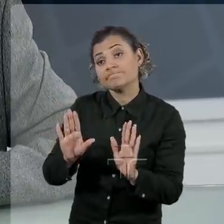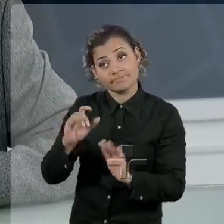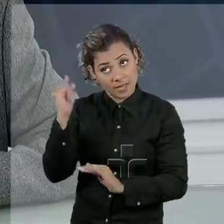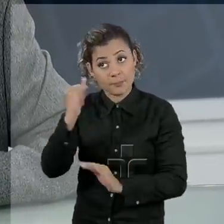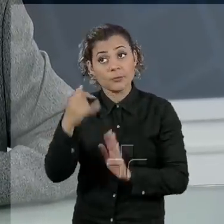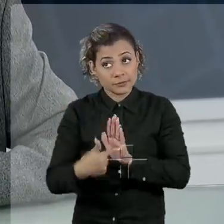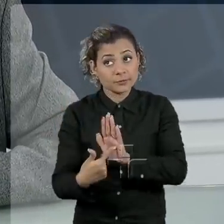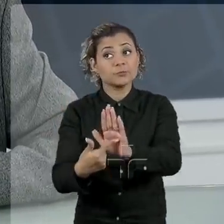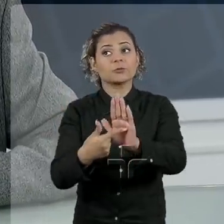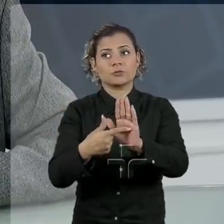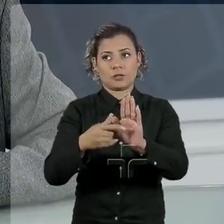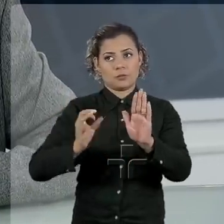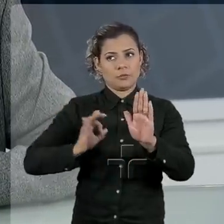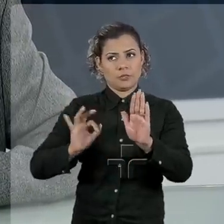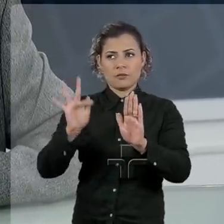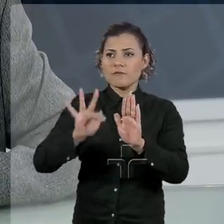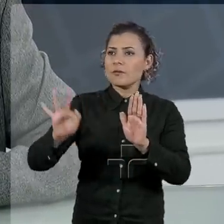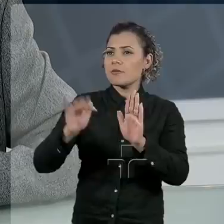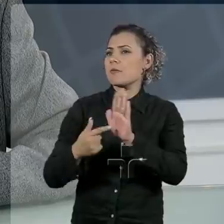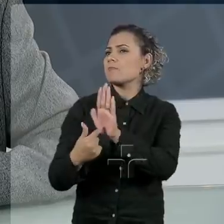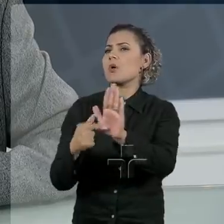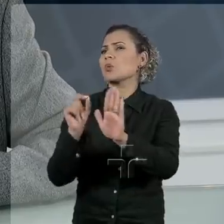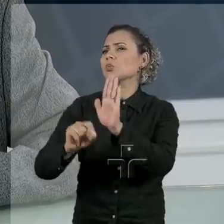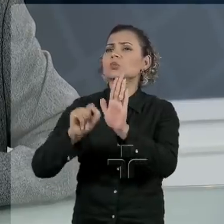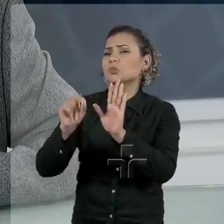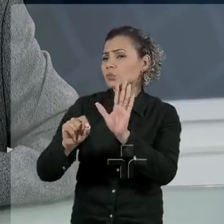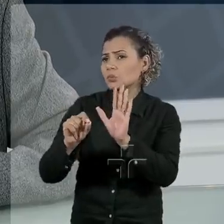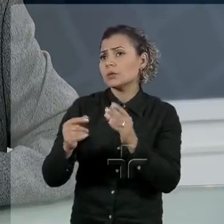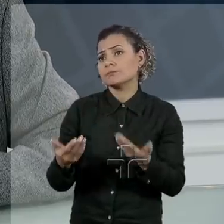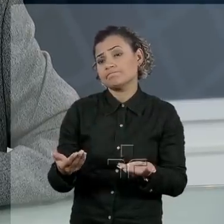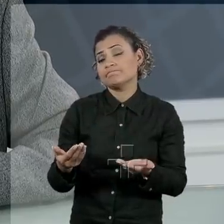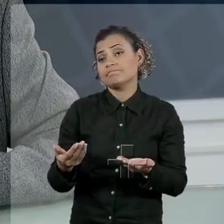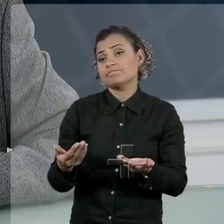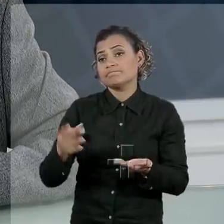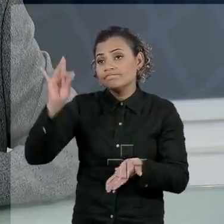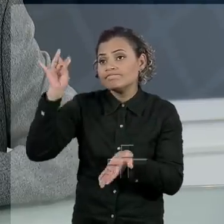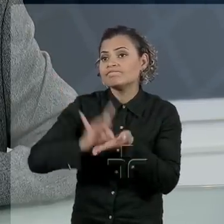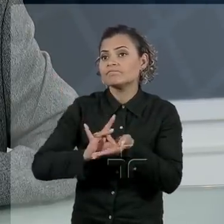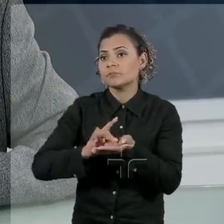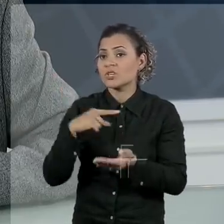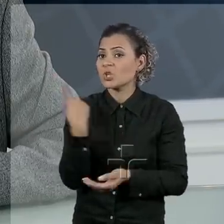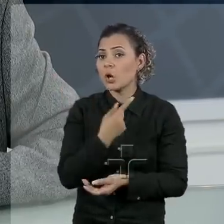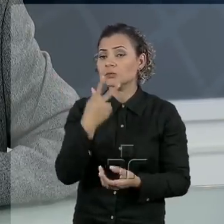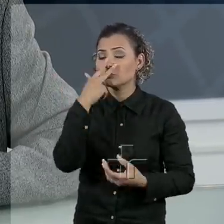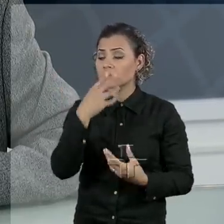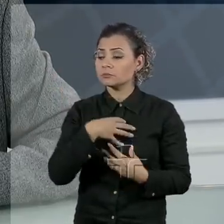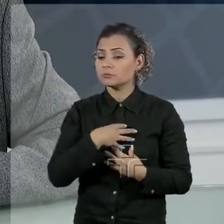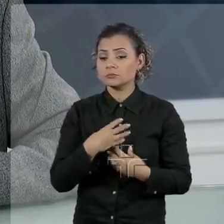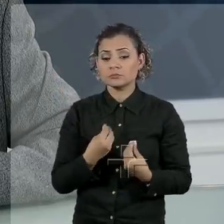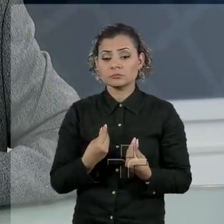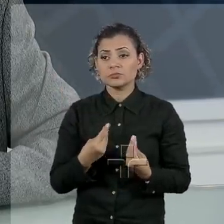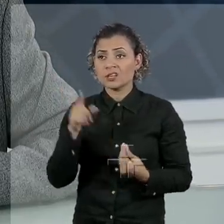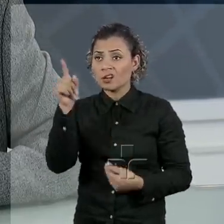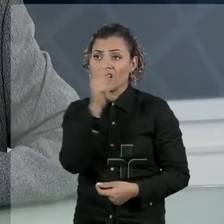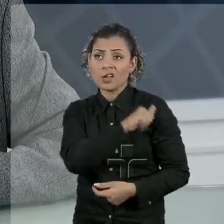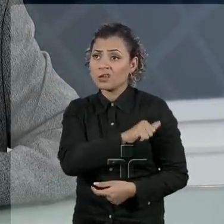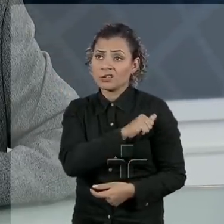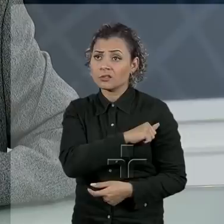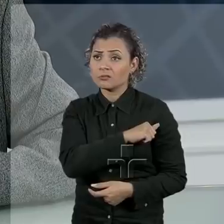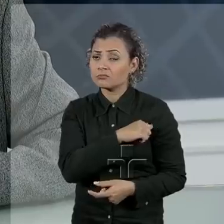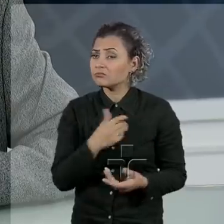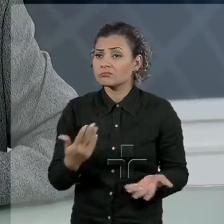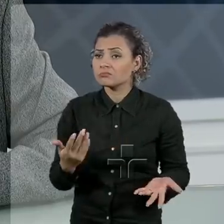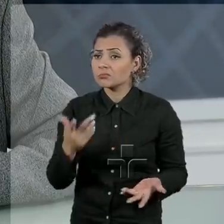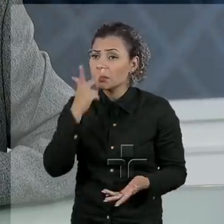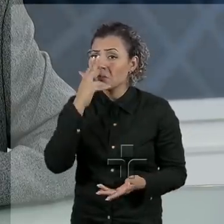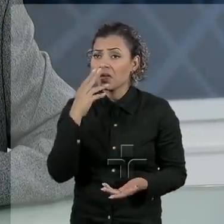venha, a Polícia Federal identifique isso, digamos, oficialmente, porque nós temos a sensação que há no Rio de Janeiro quase